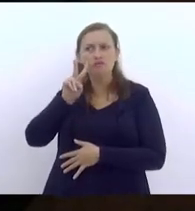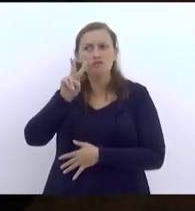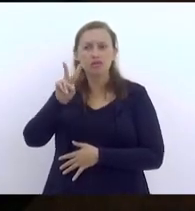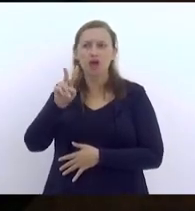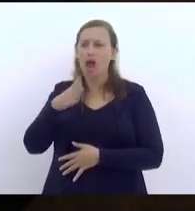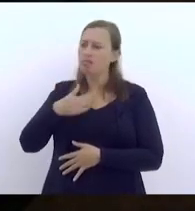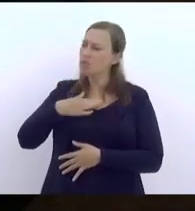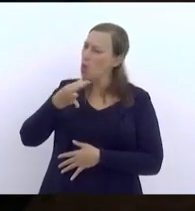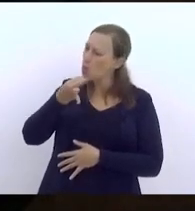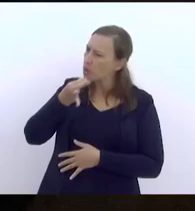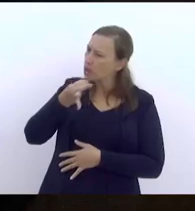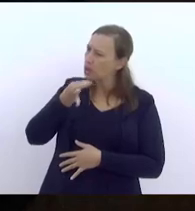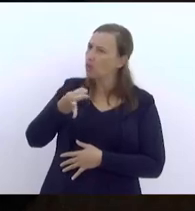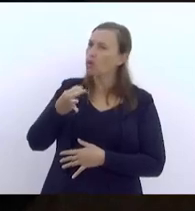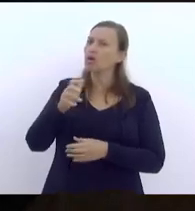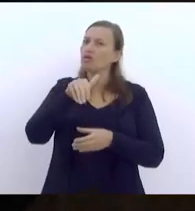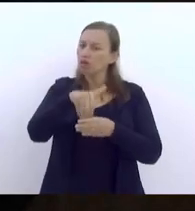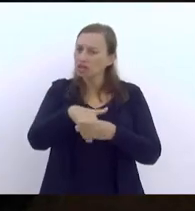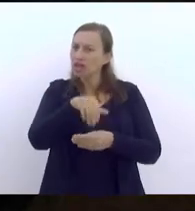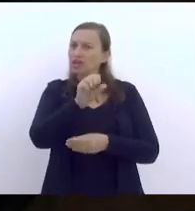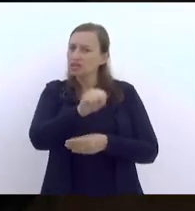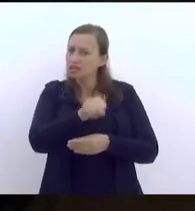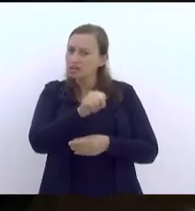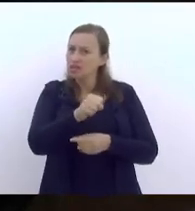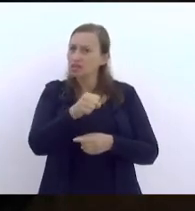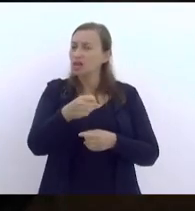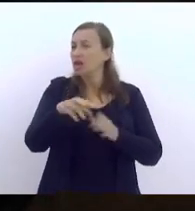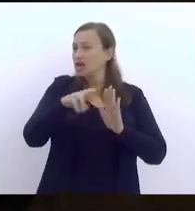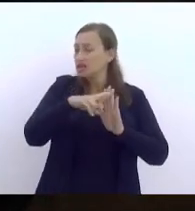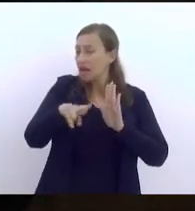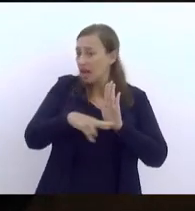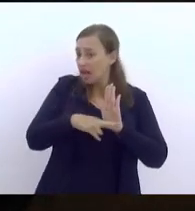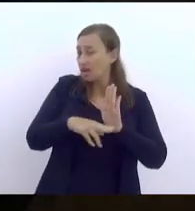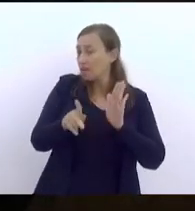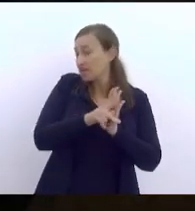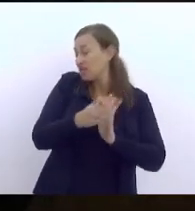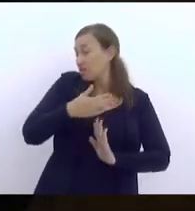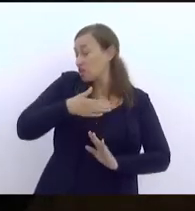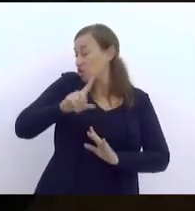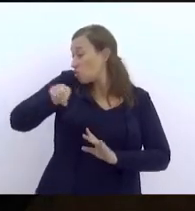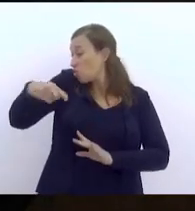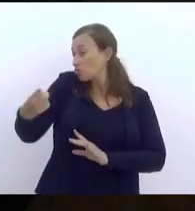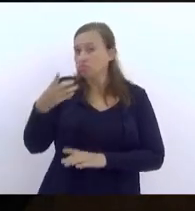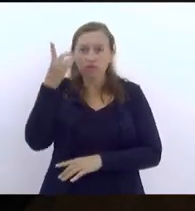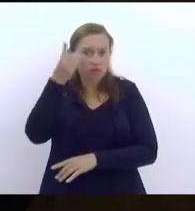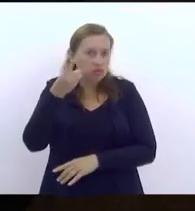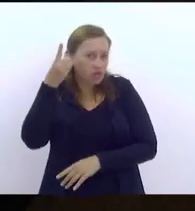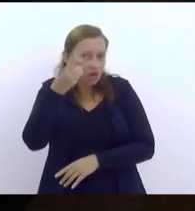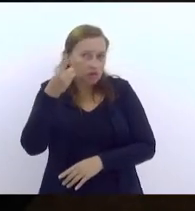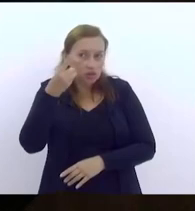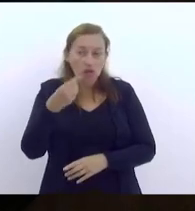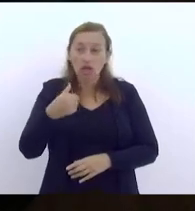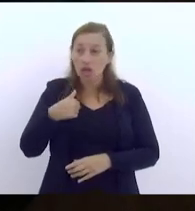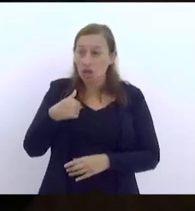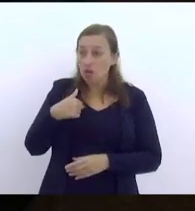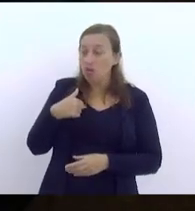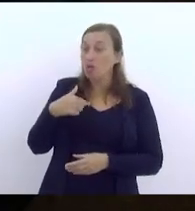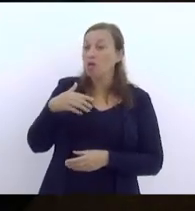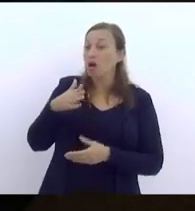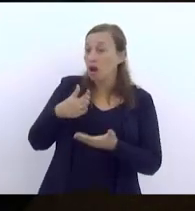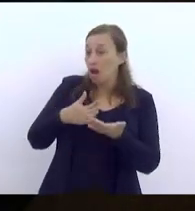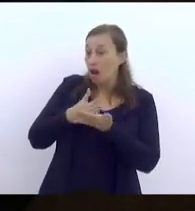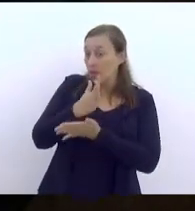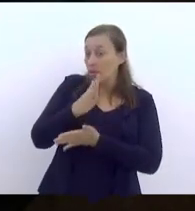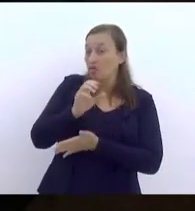opinião, ele tem que votar sim. Essa regra vale para mim e vale para todos os outros deputados. Sou a favor, sim.